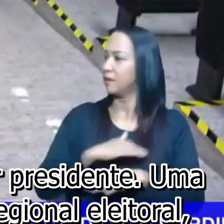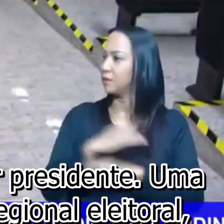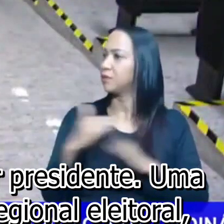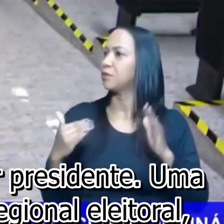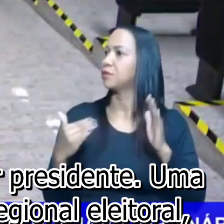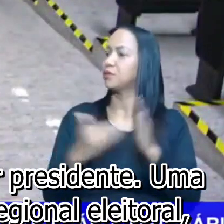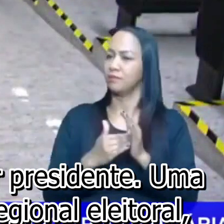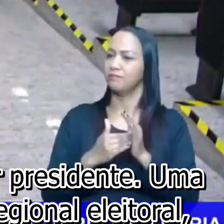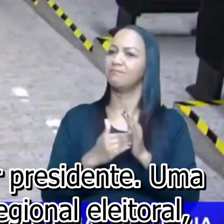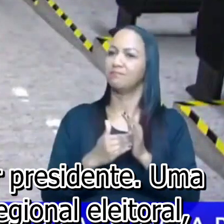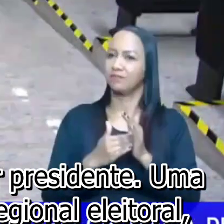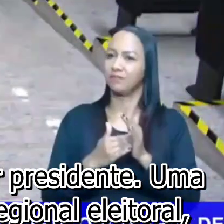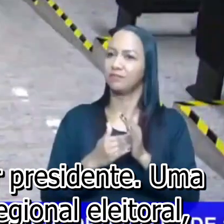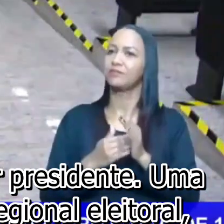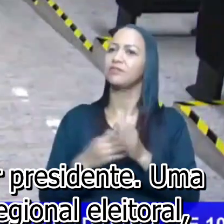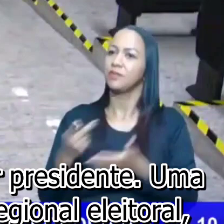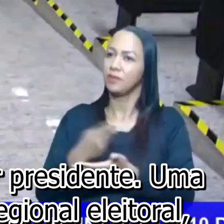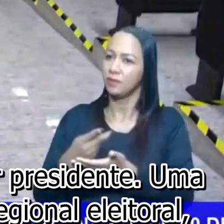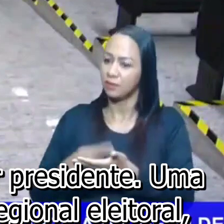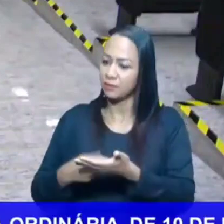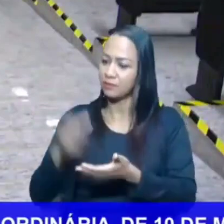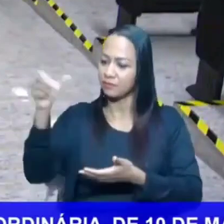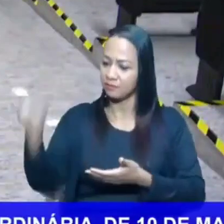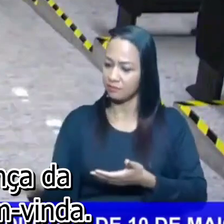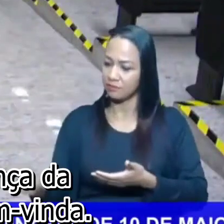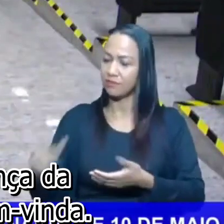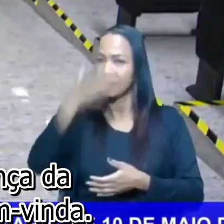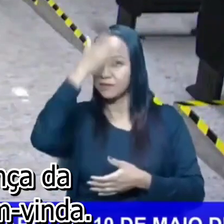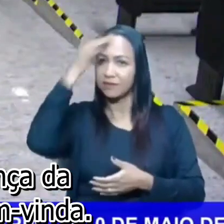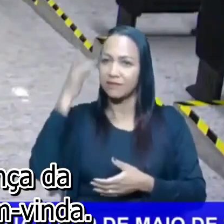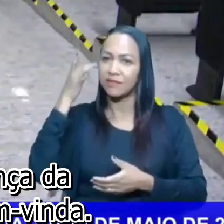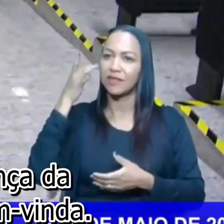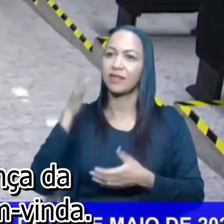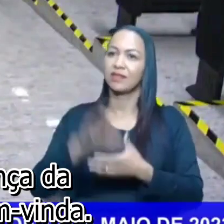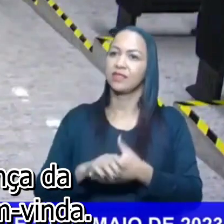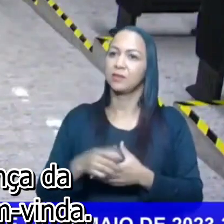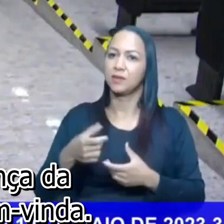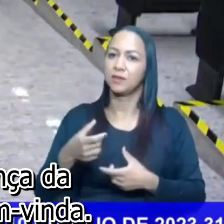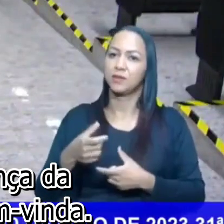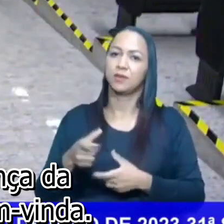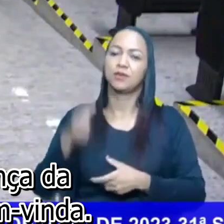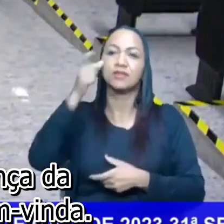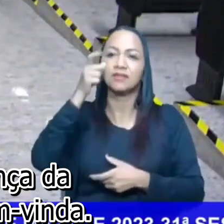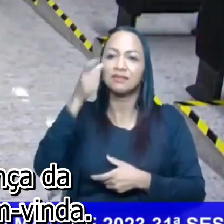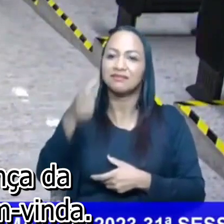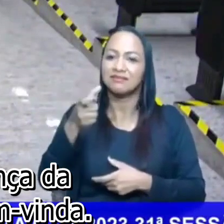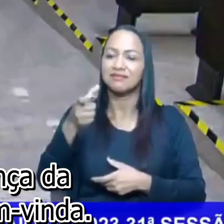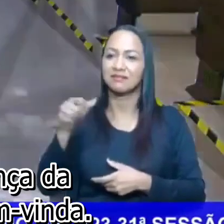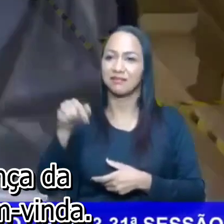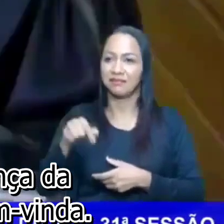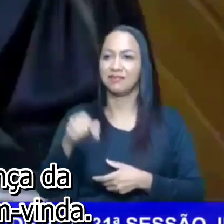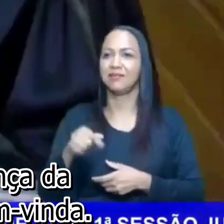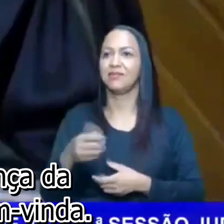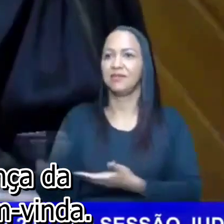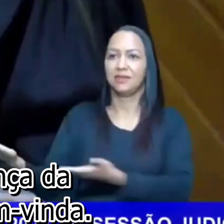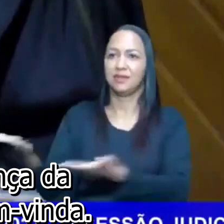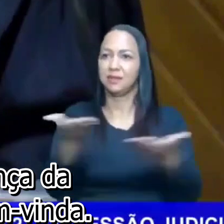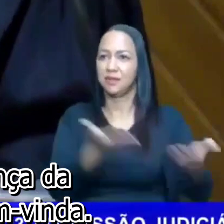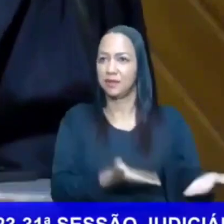pares, todo procurador regional eleitoral, a todos que nos assistem. Registro a presença da doutora Girlane, que faz aqui, seja muito